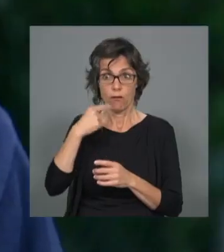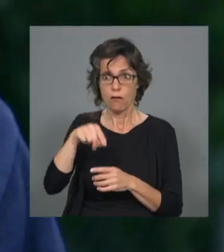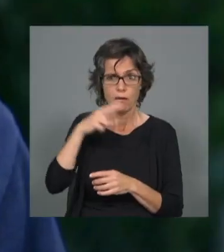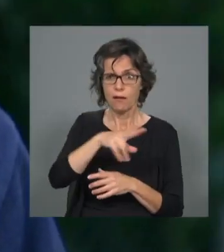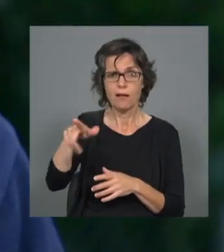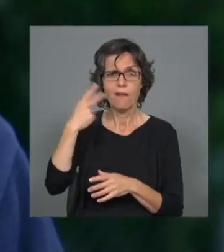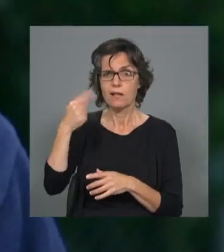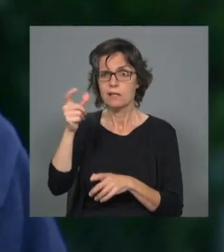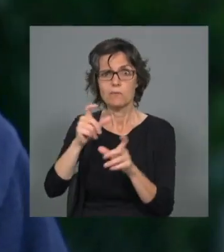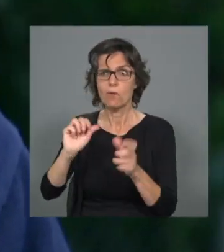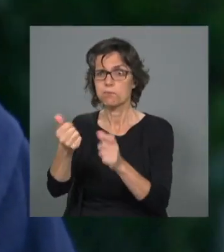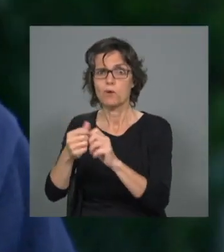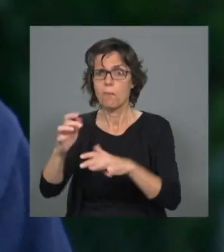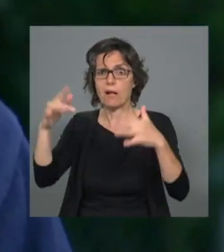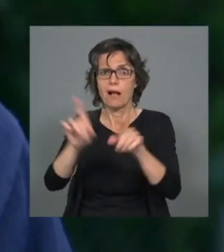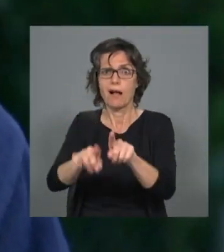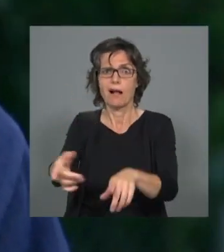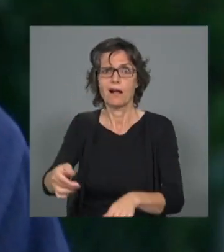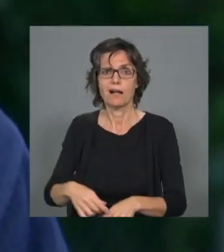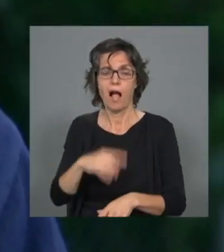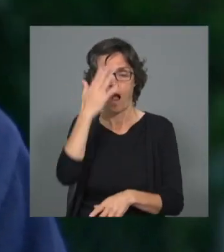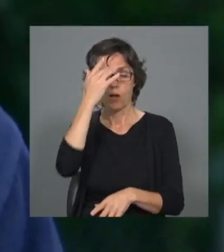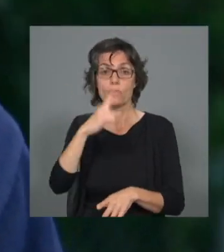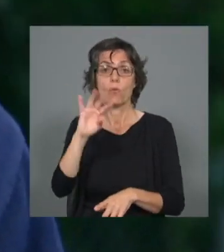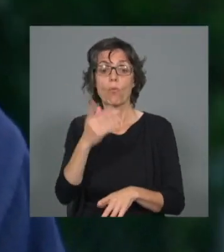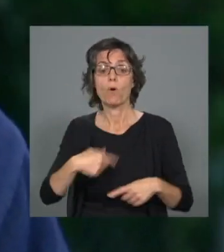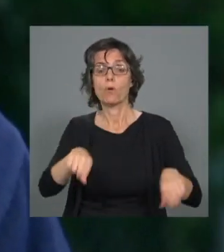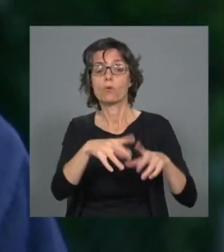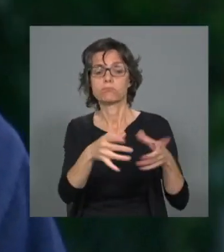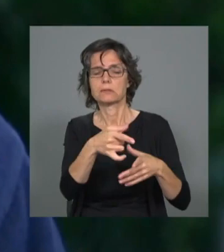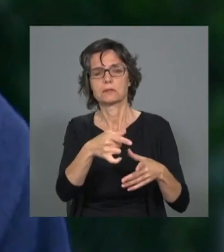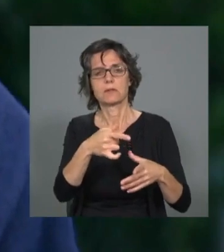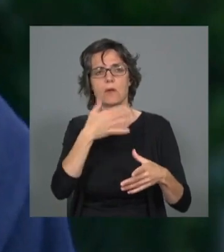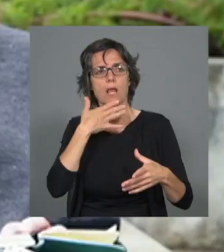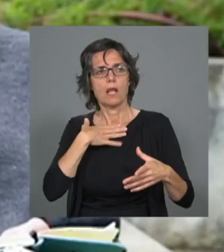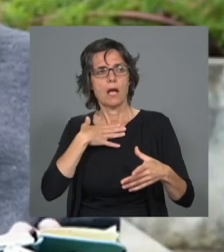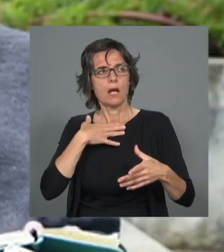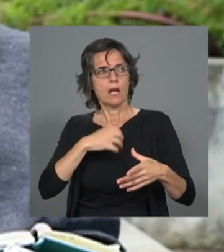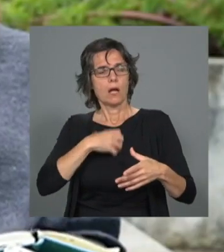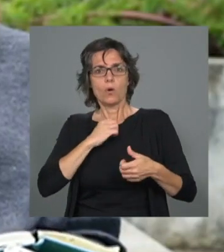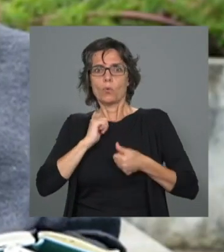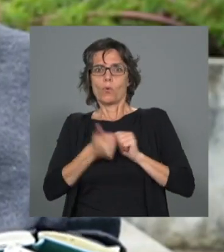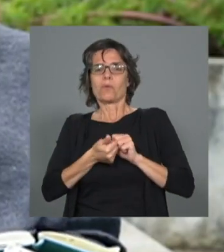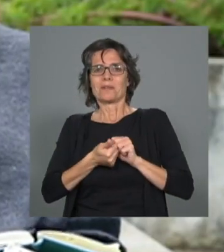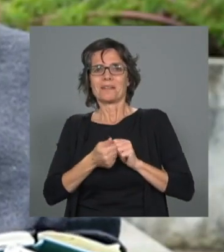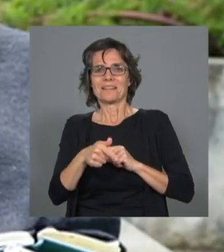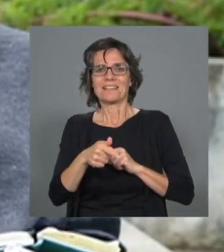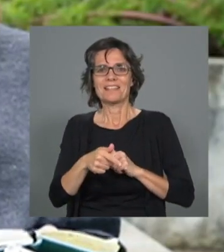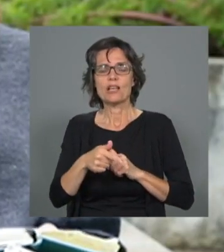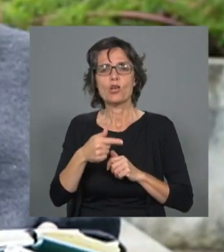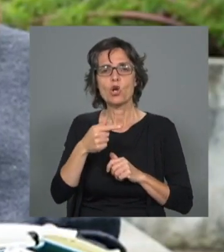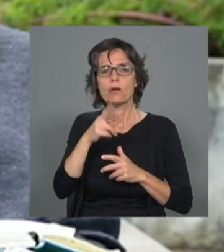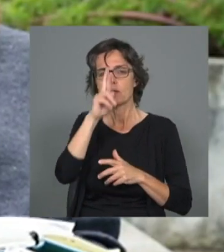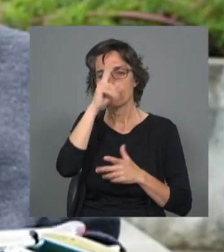pessoas. Acho que não há ninguém que não saia de uma reunião de equipa motivado e também transformar. Pontos concretos de esforço são o manual